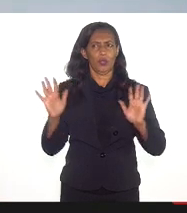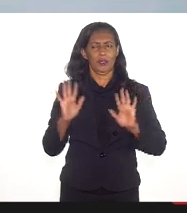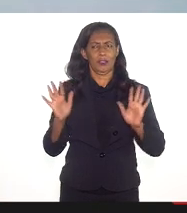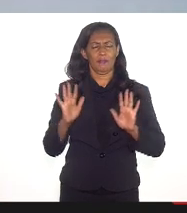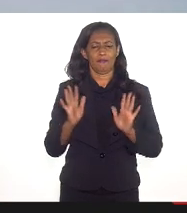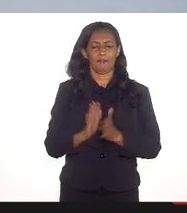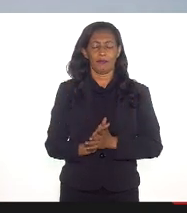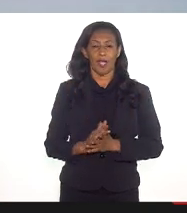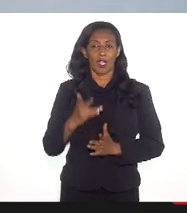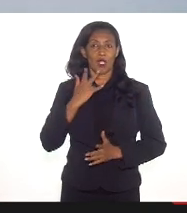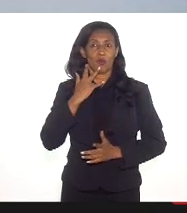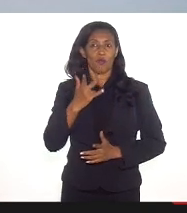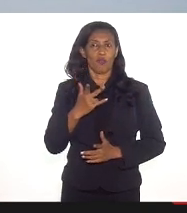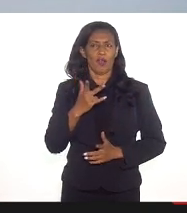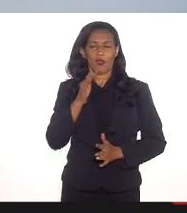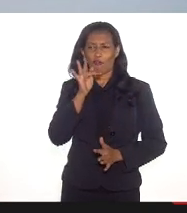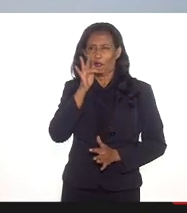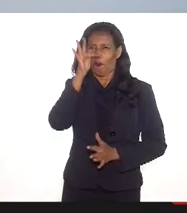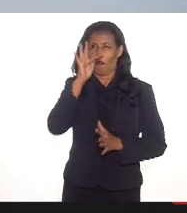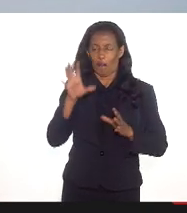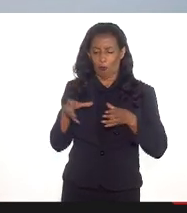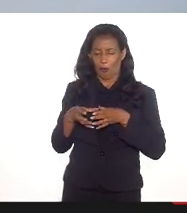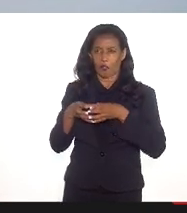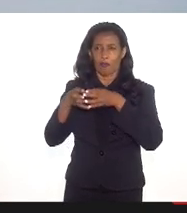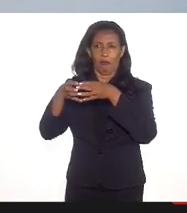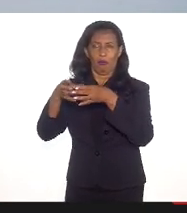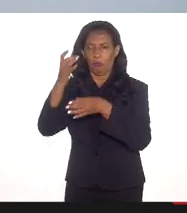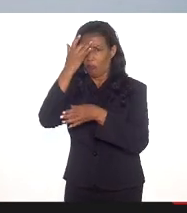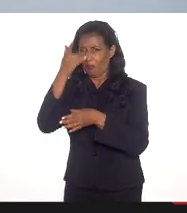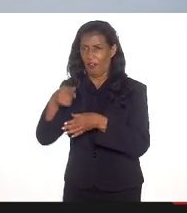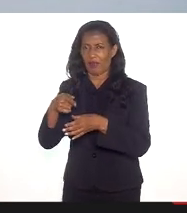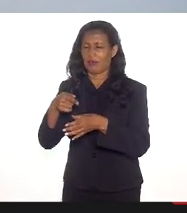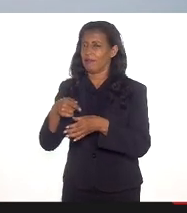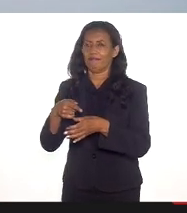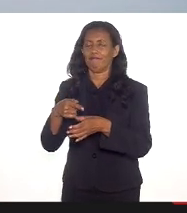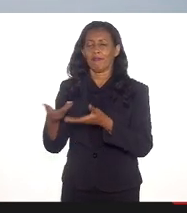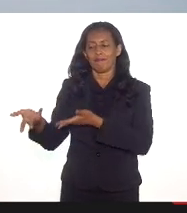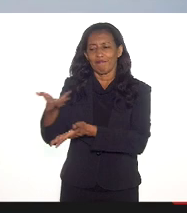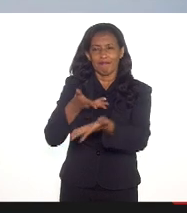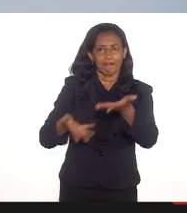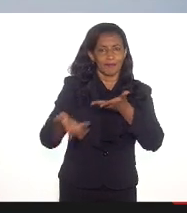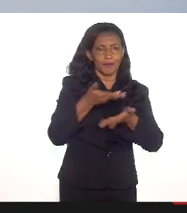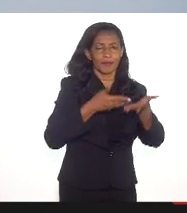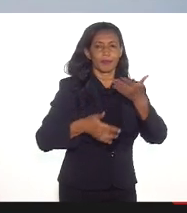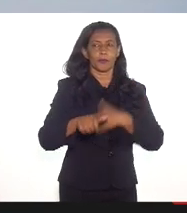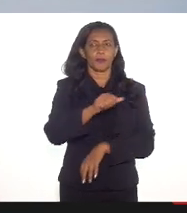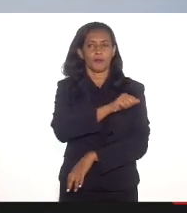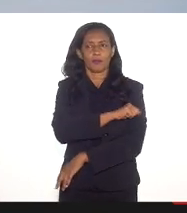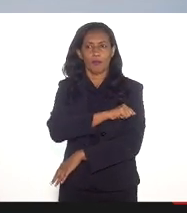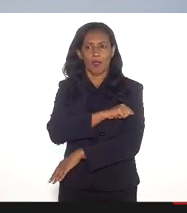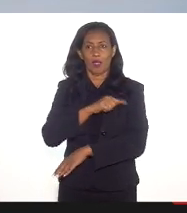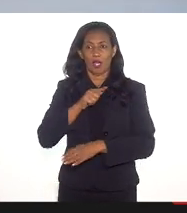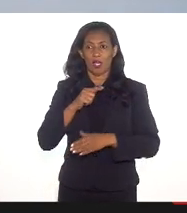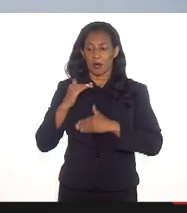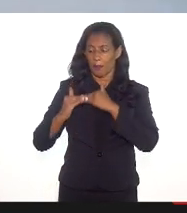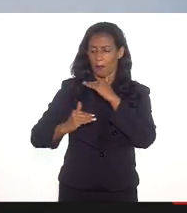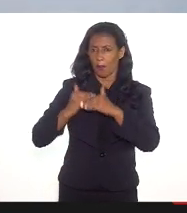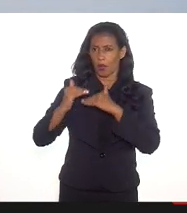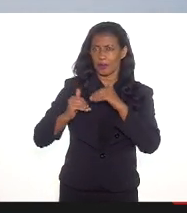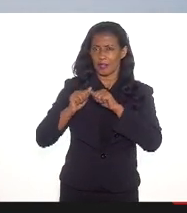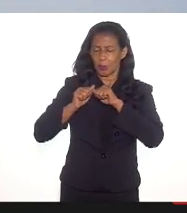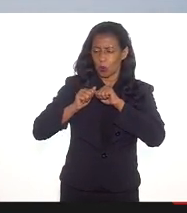presidente. Não foram flores. Pelo contrário, a participação dos alunos nesse processo de pandemia foi